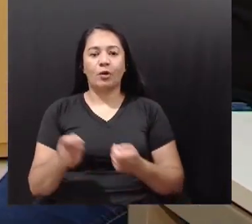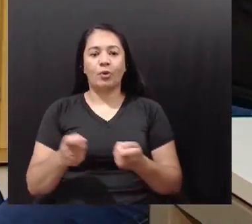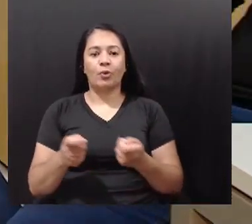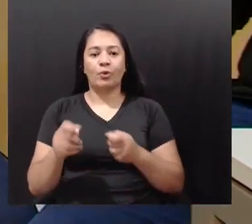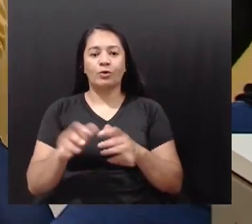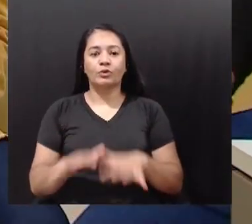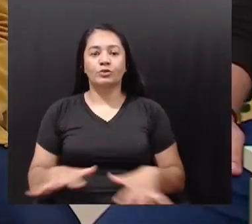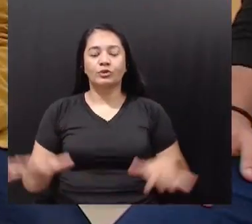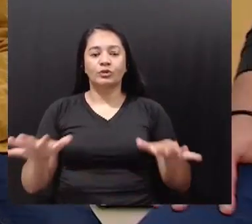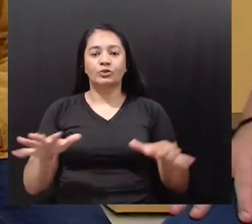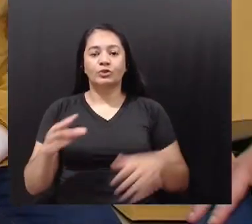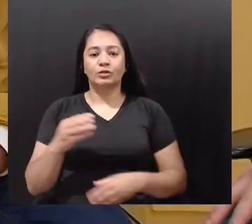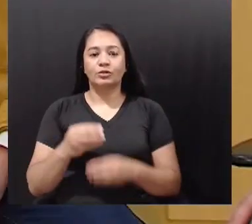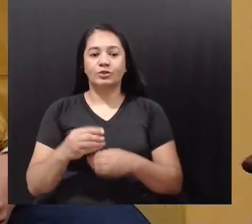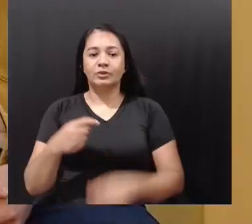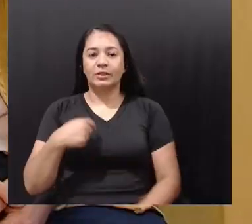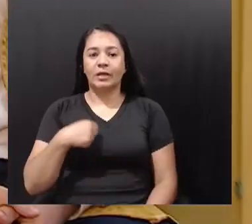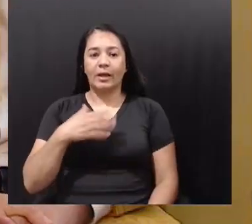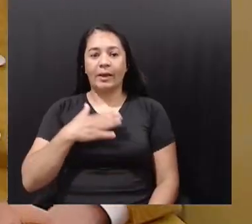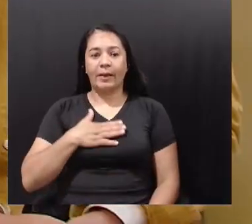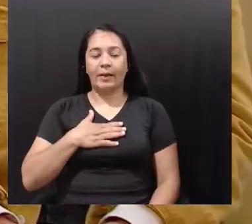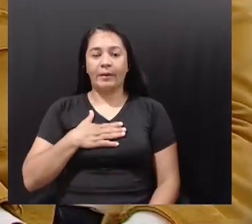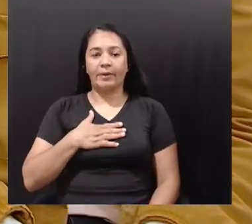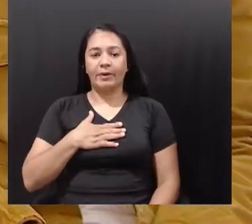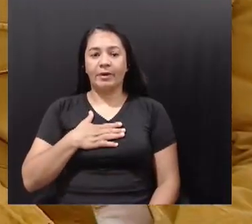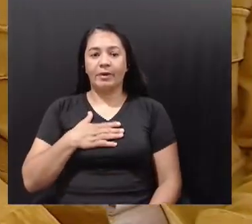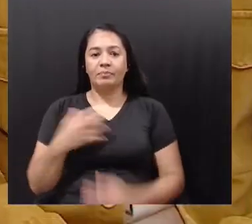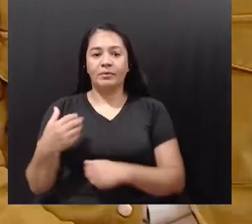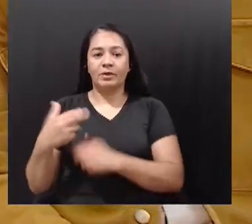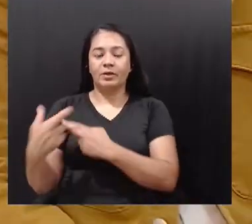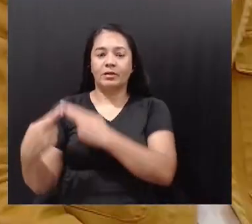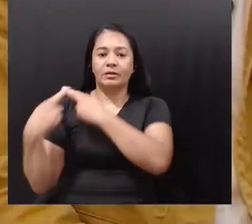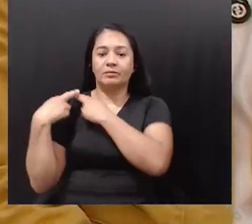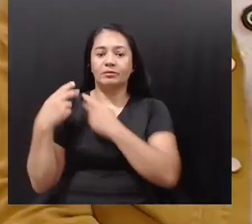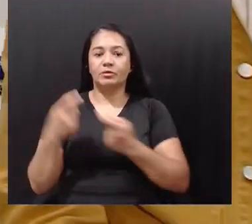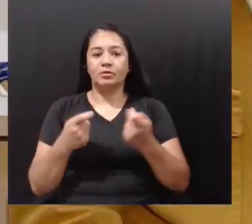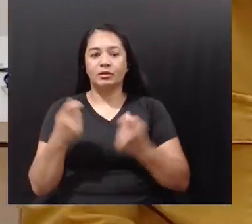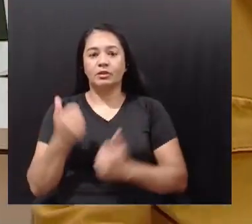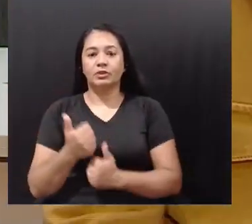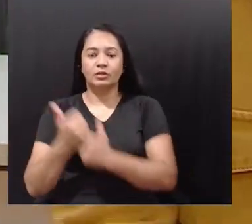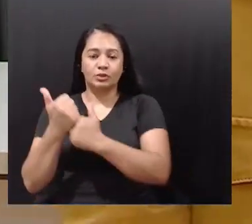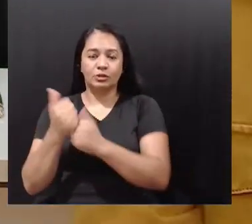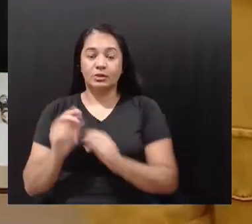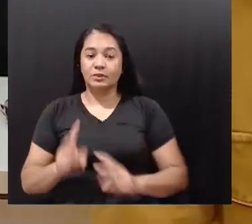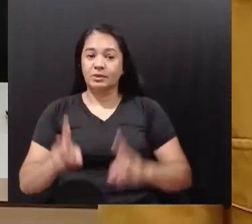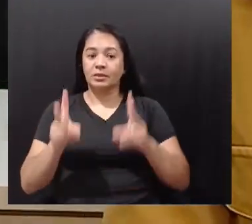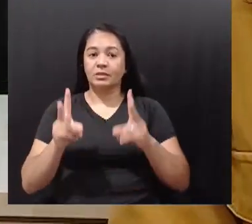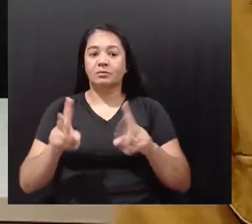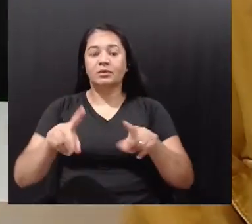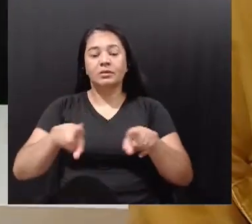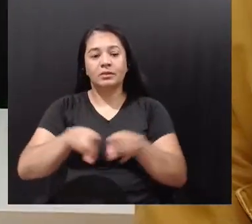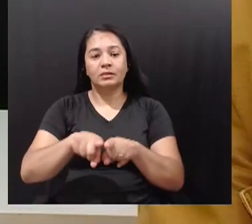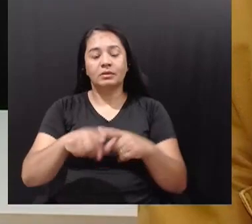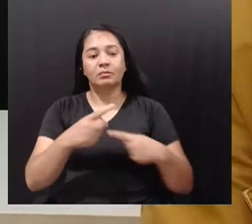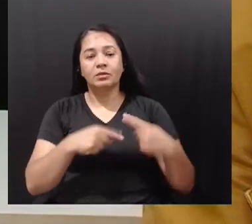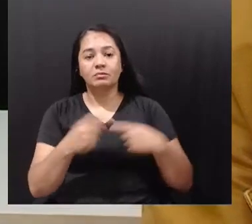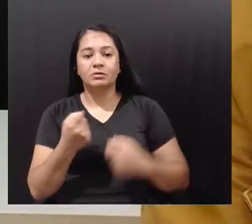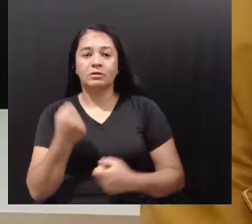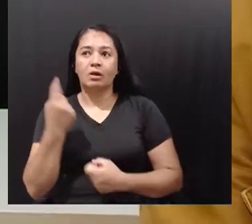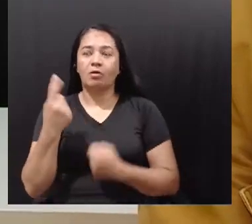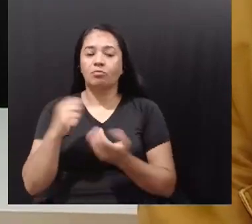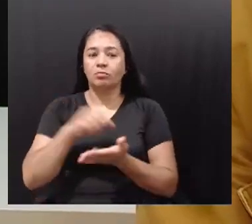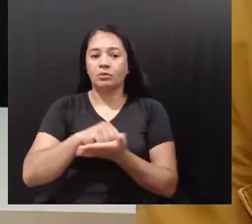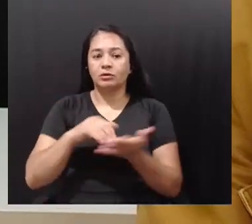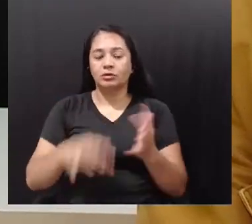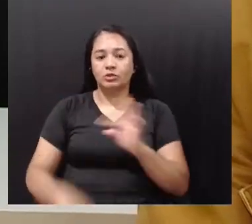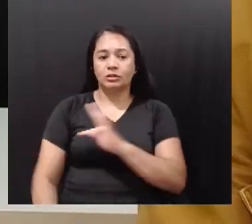verdade, a minha função é assessorar o controlador geral, que é o Bruno, né, sempre, e também desempenhar algumas atividades técnicas, né,